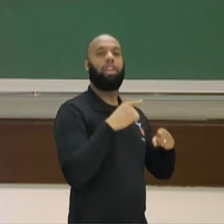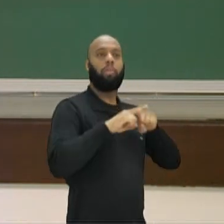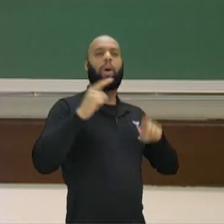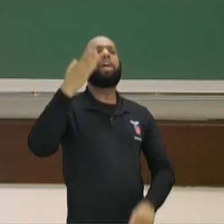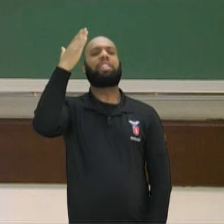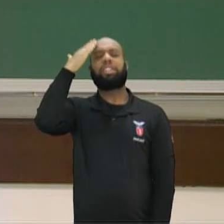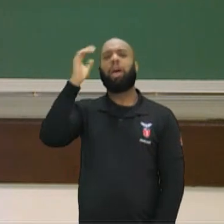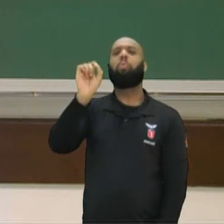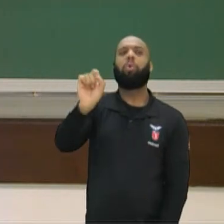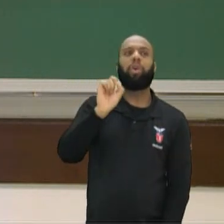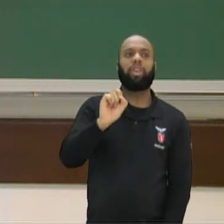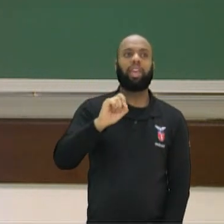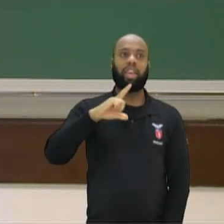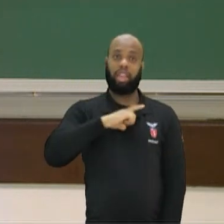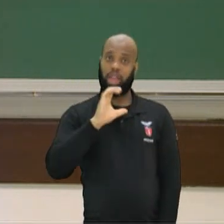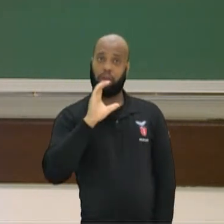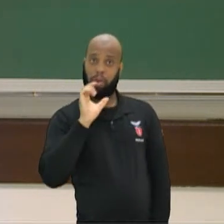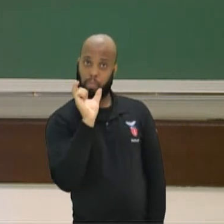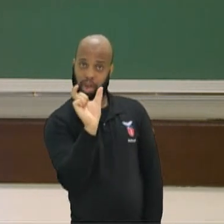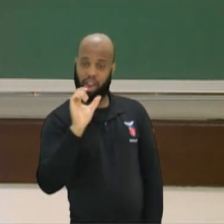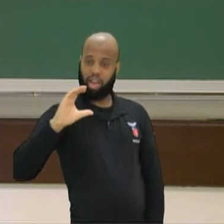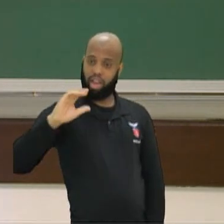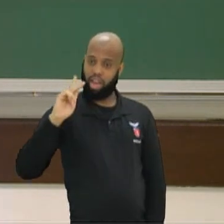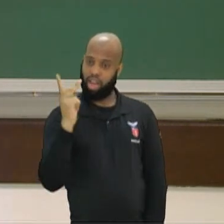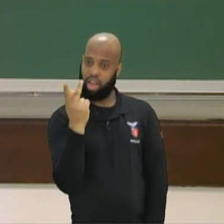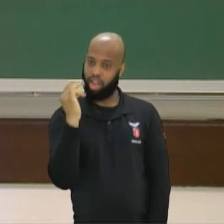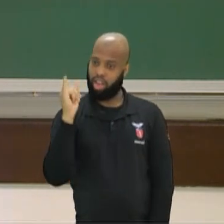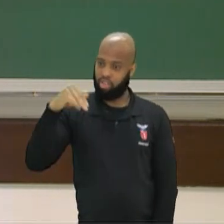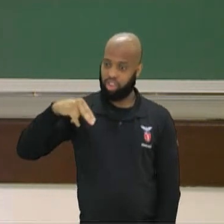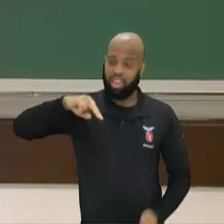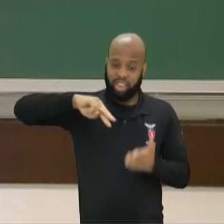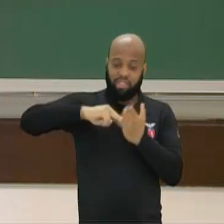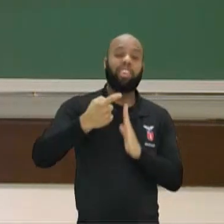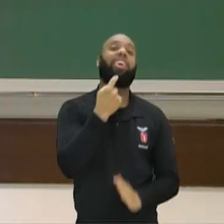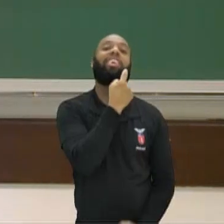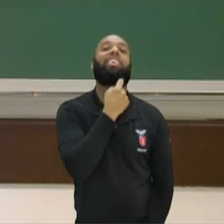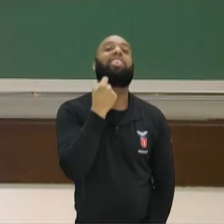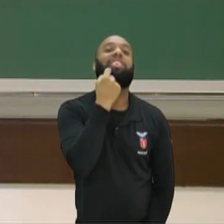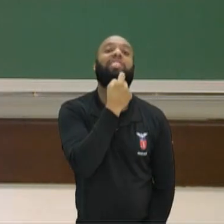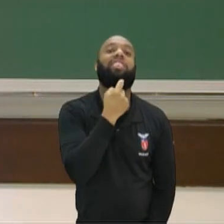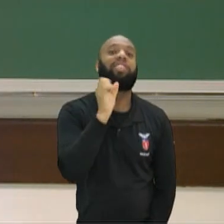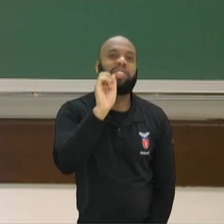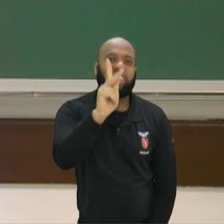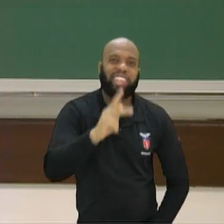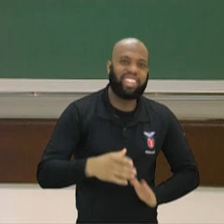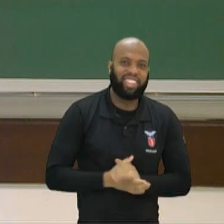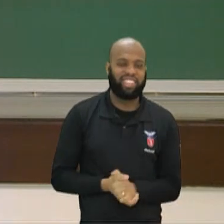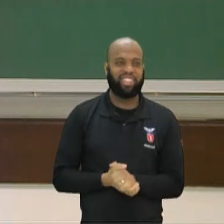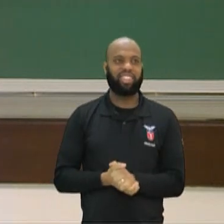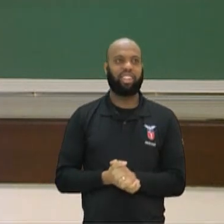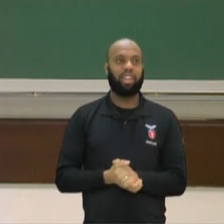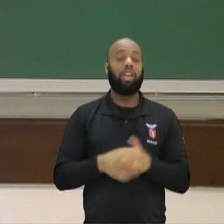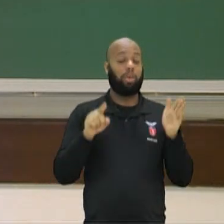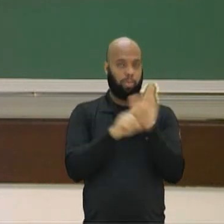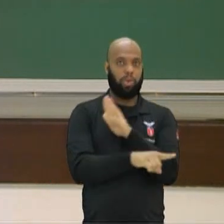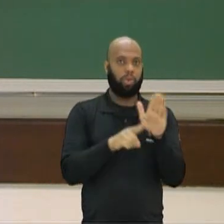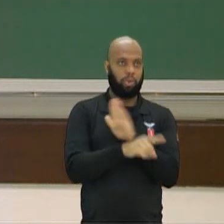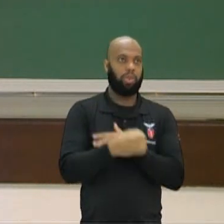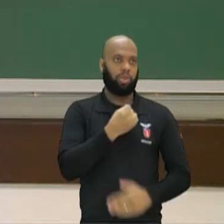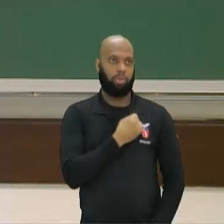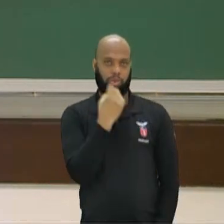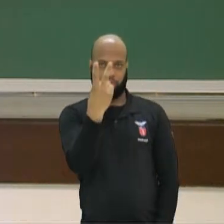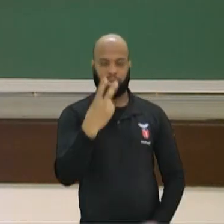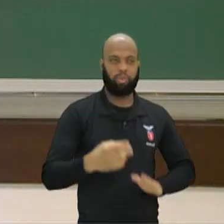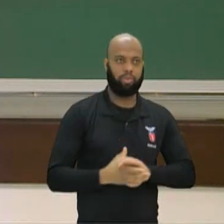sabendo que a palavra chin significa queixo, beleza? E a número 2,